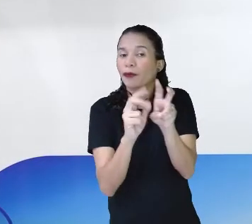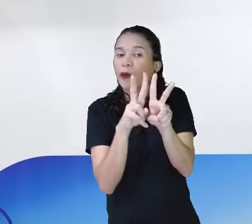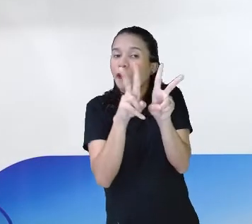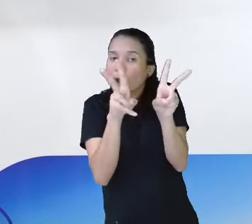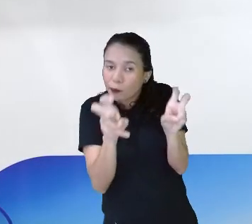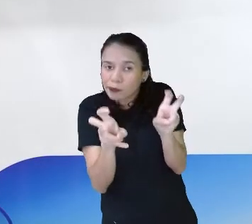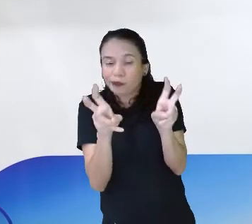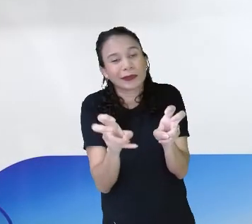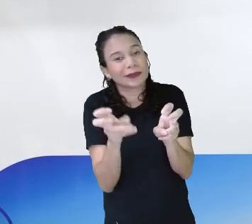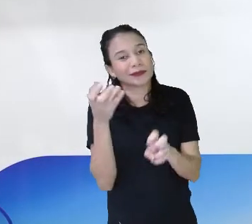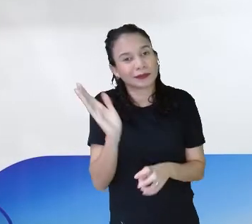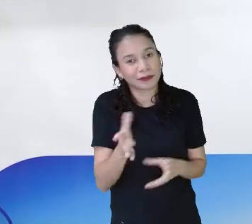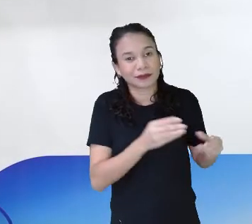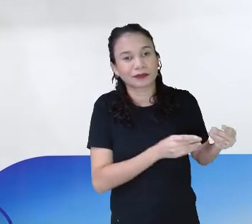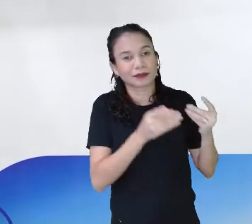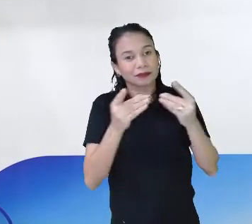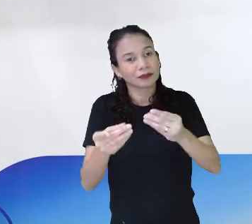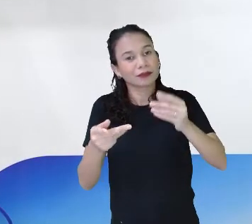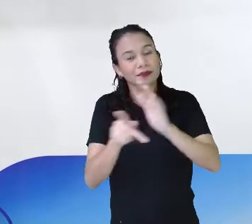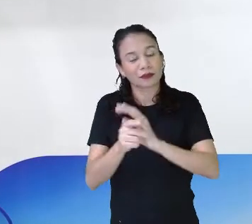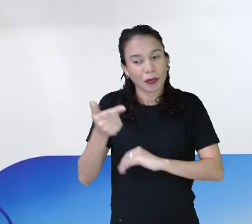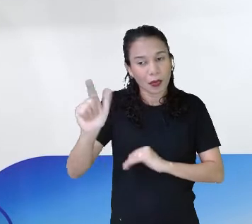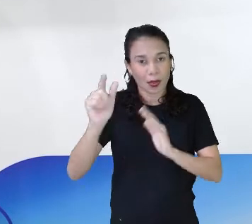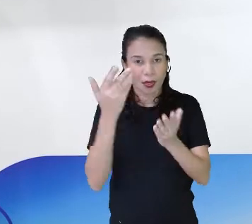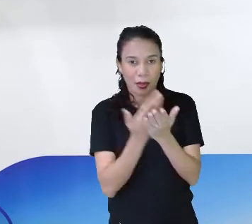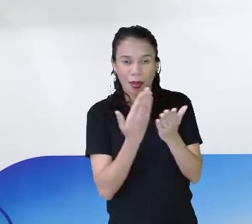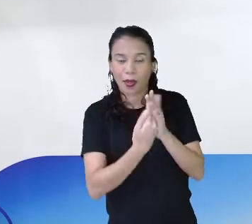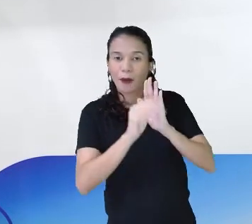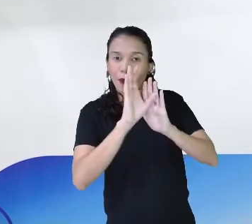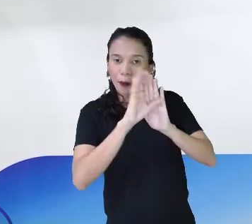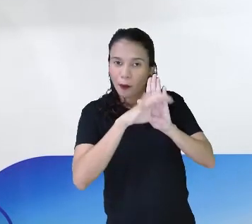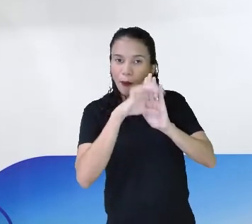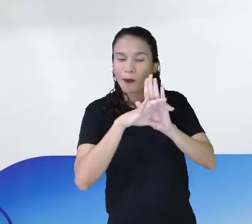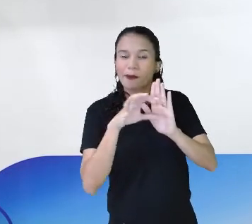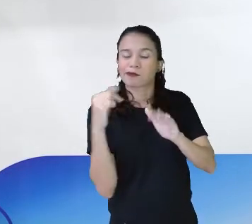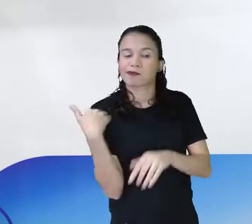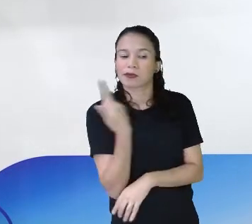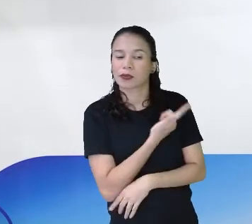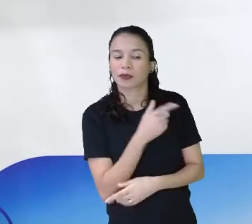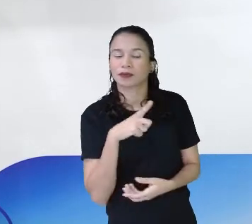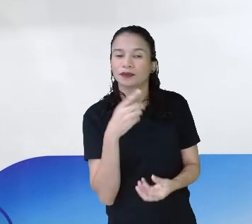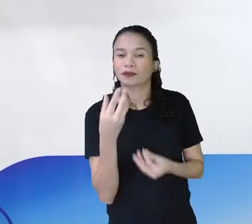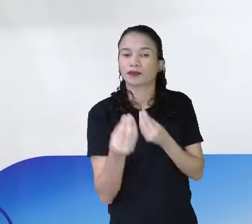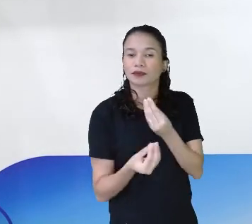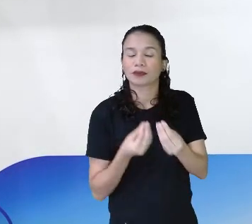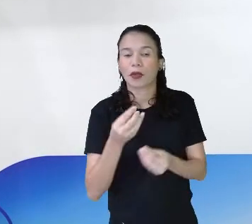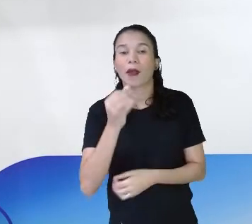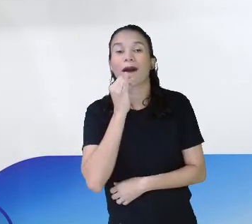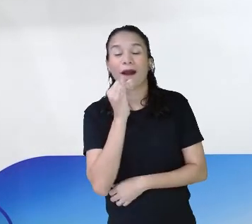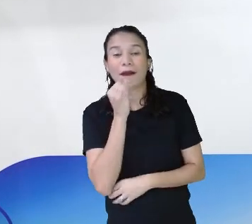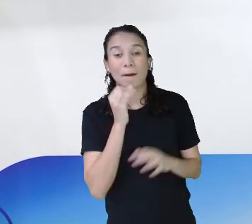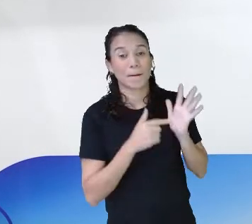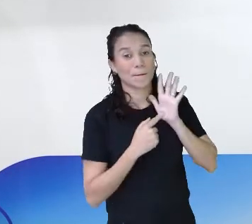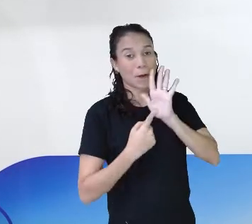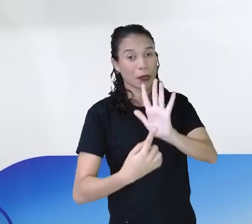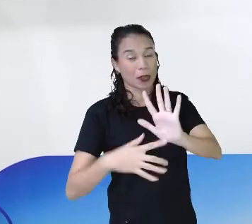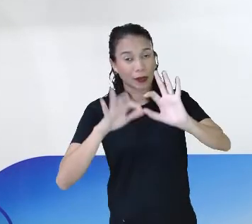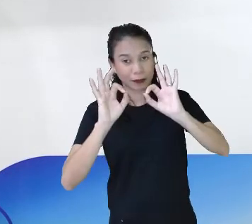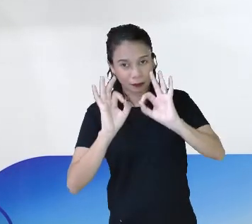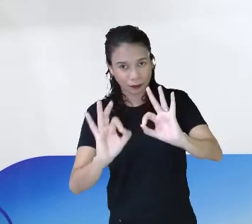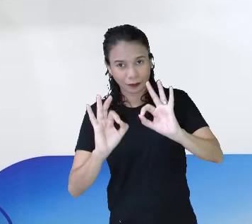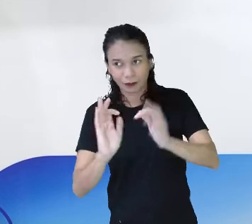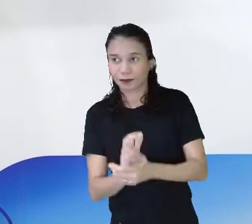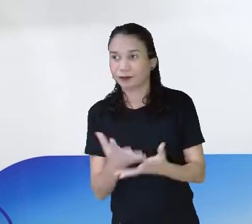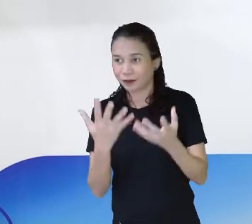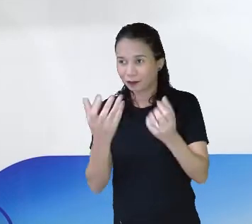isso, apesar de que eu já trouxe em outras aulas o conceito, não é? E aí a gente vai só trazer alguns exemplos, tá certo?